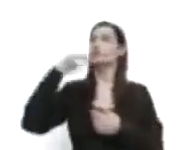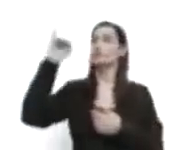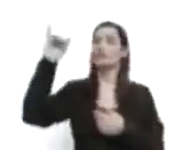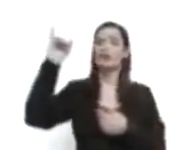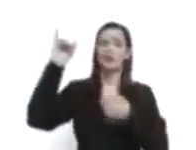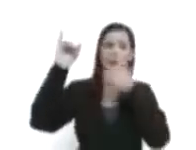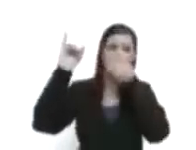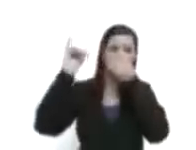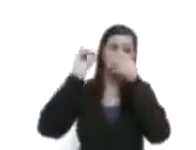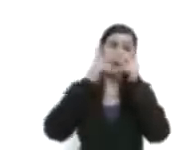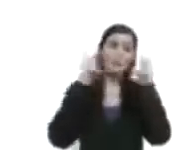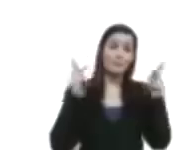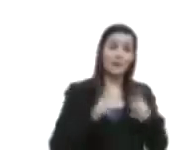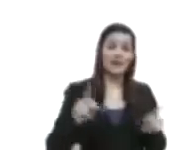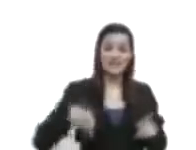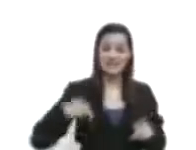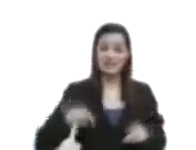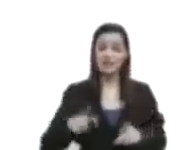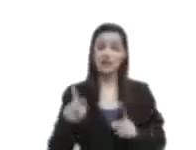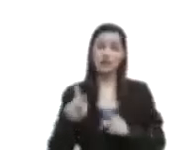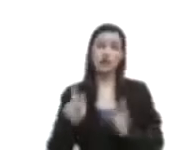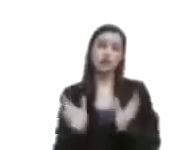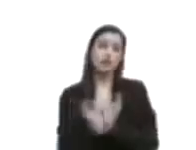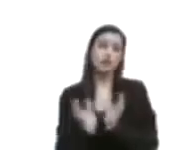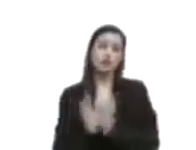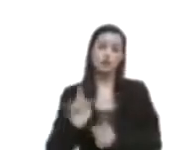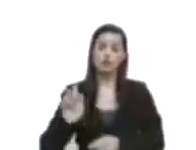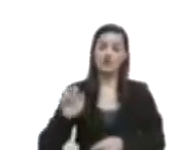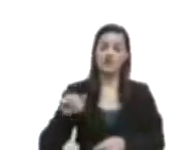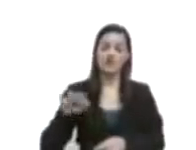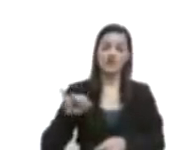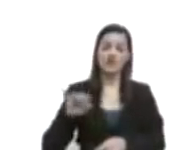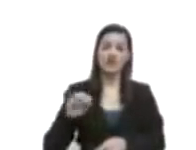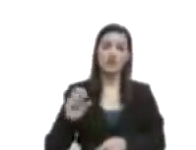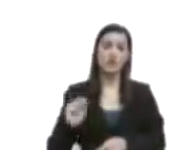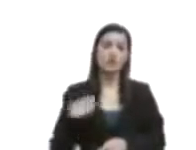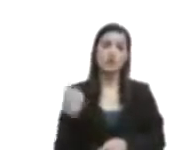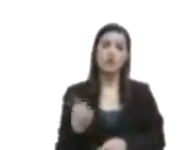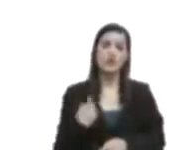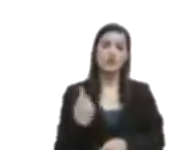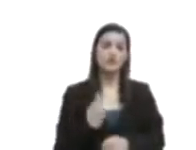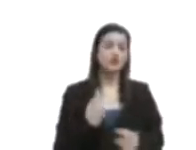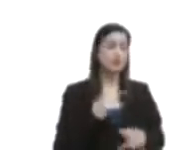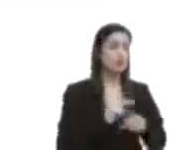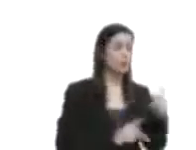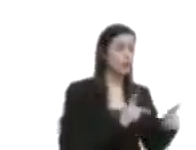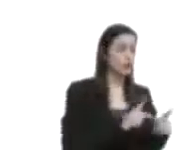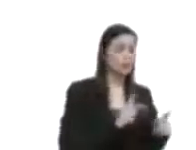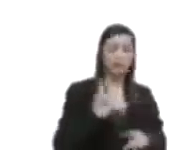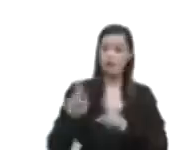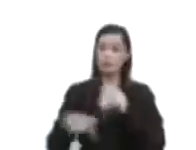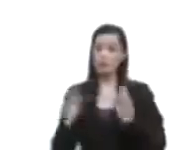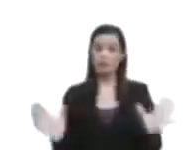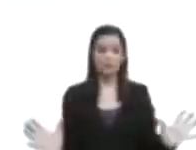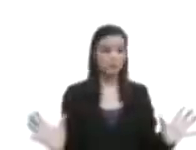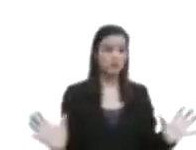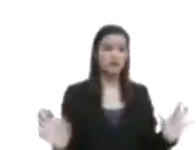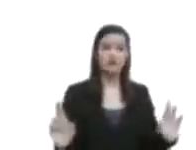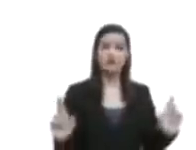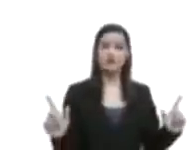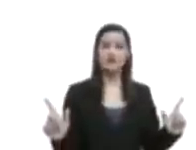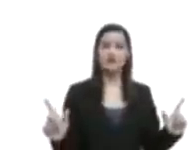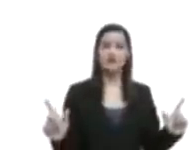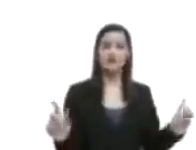Ele promoveu paz entre nós e entre Deus. Ele promoveu paz entre os dois povos, judeus e gentios, era um